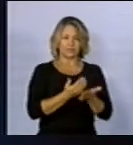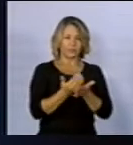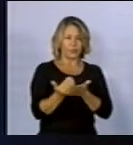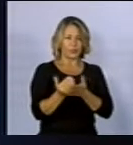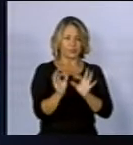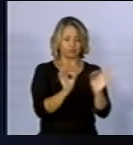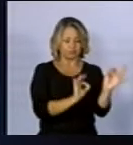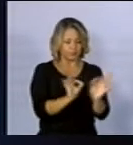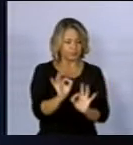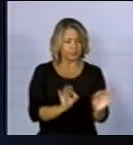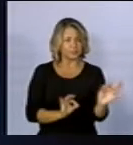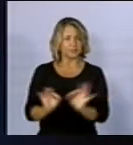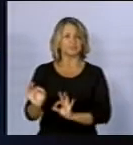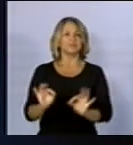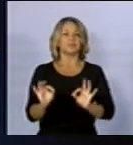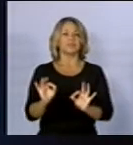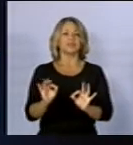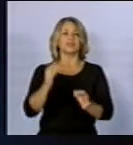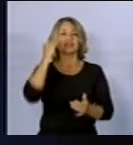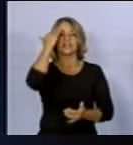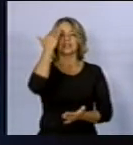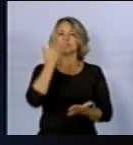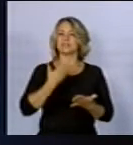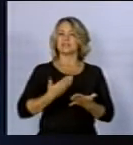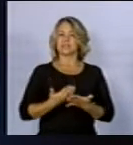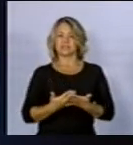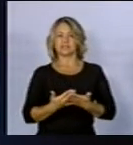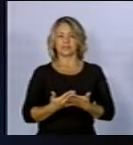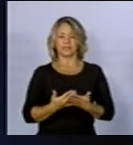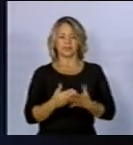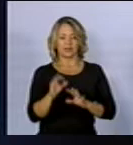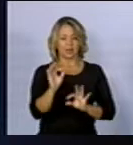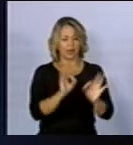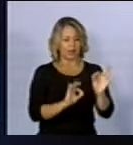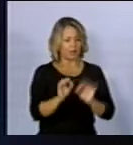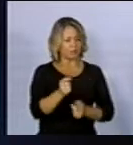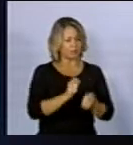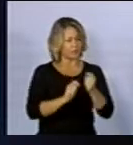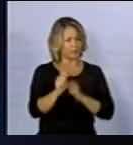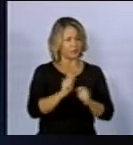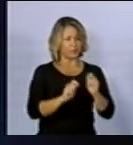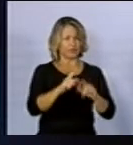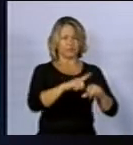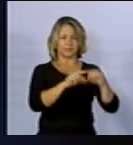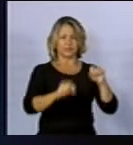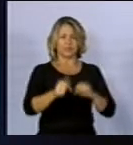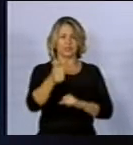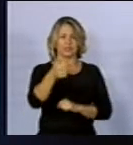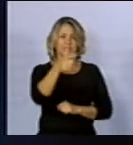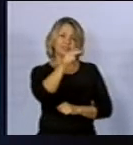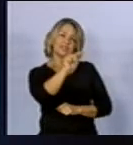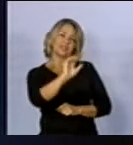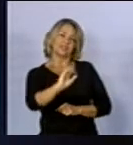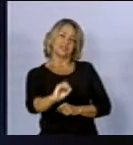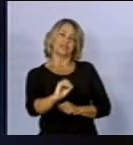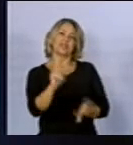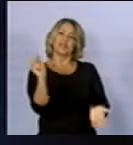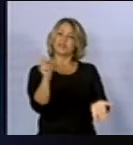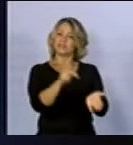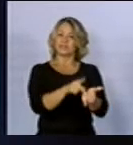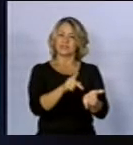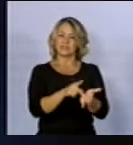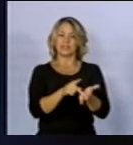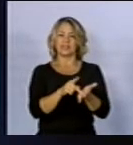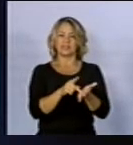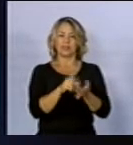estruturador e conformador da própria ordem econômica Artigo 170 na realidade a proteção estatal